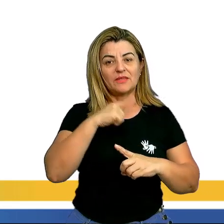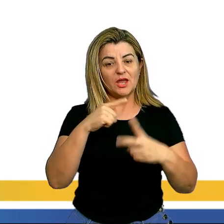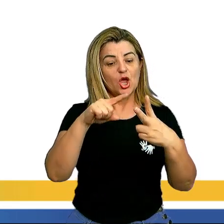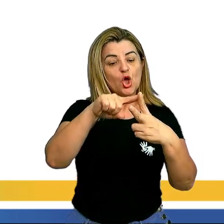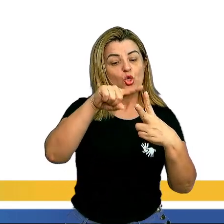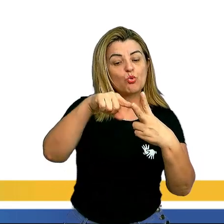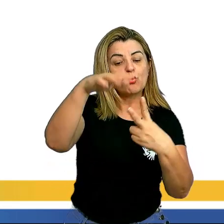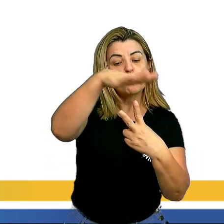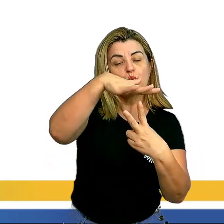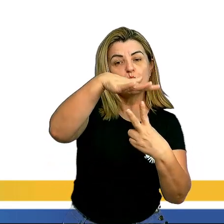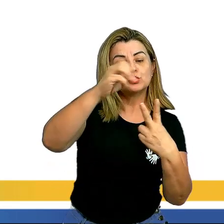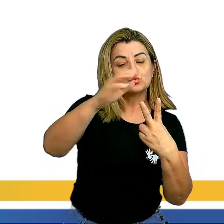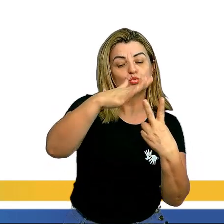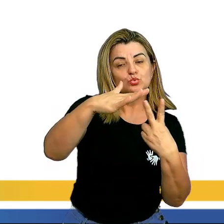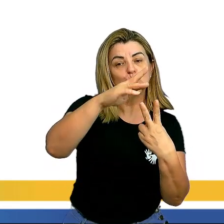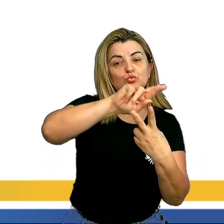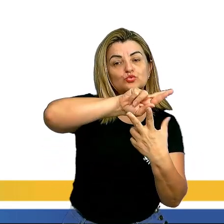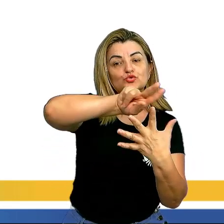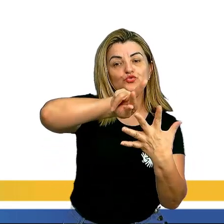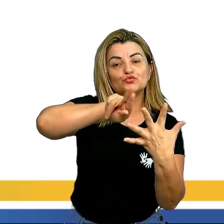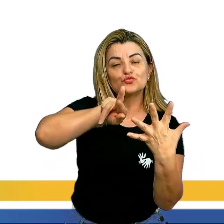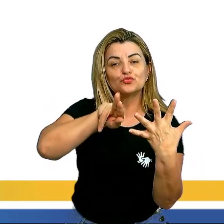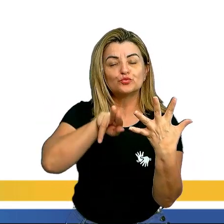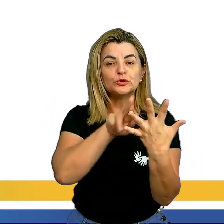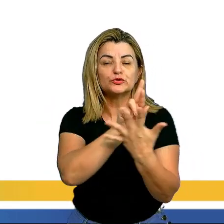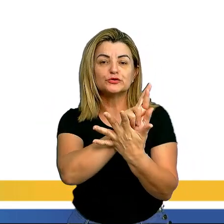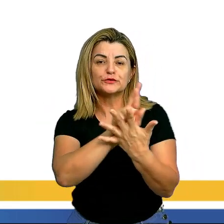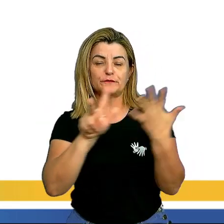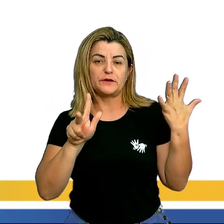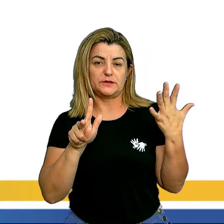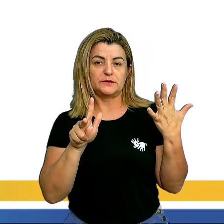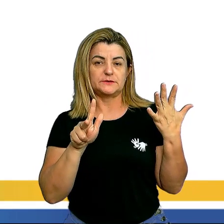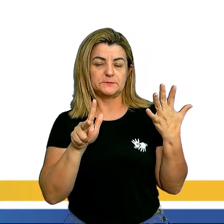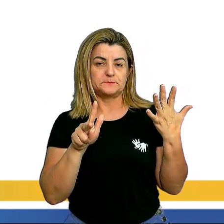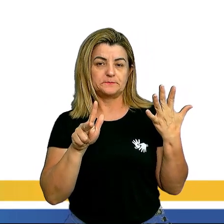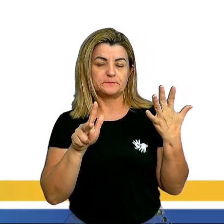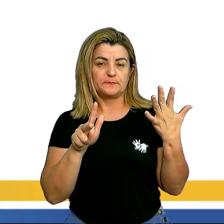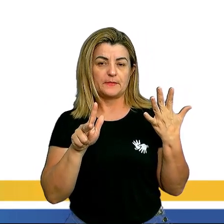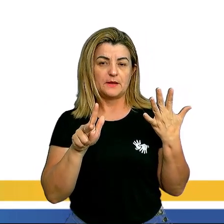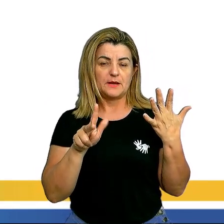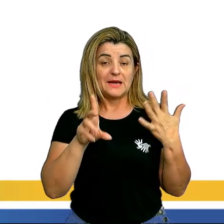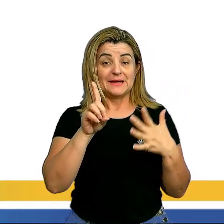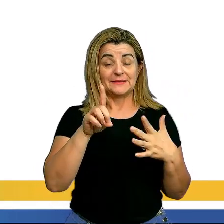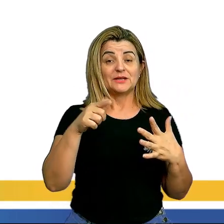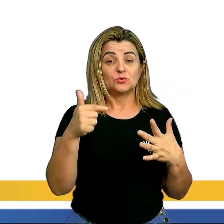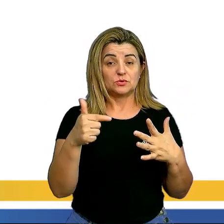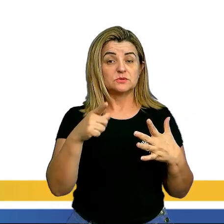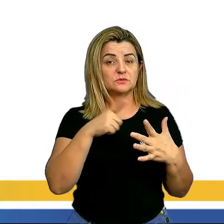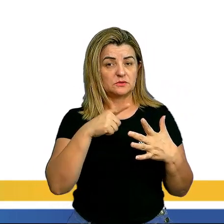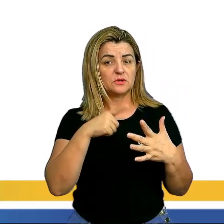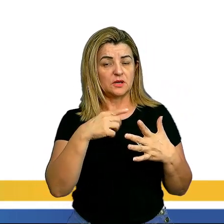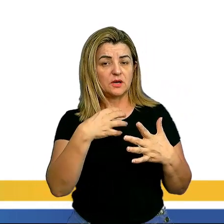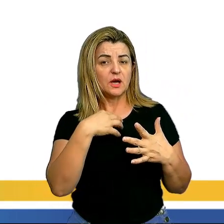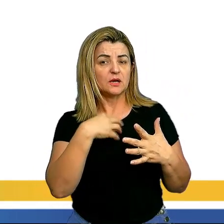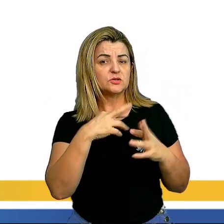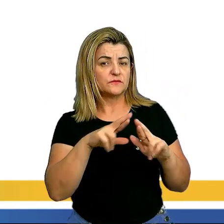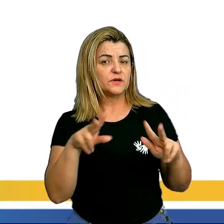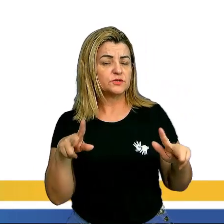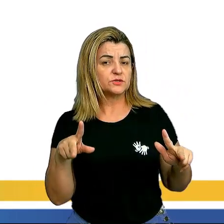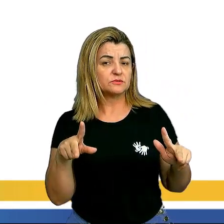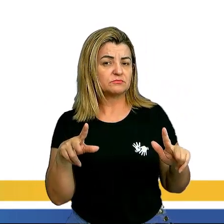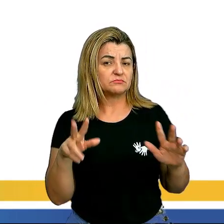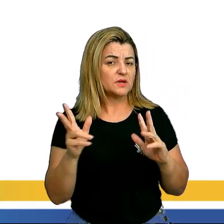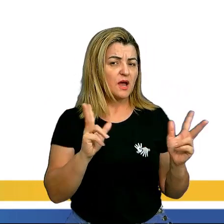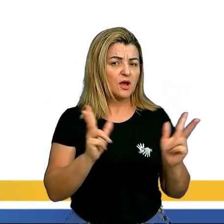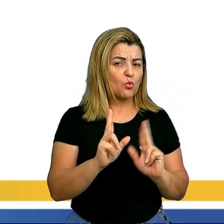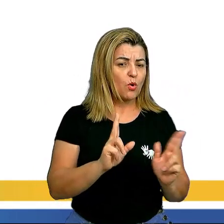duas populações com características fenotípicas distintas. A D2 tem essas características diferentes uma da outra? São a